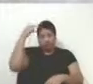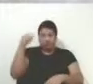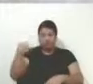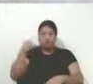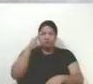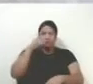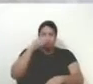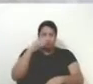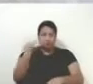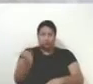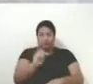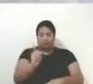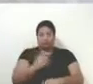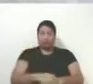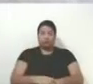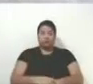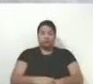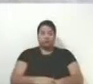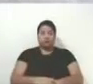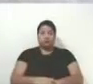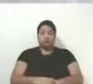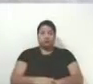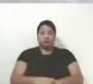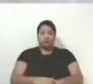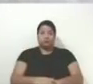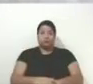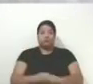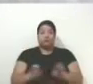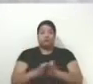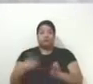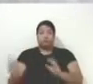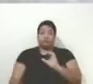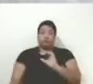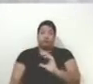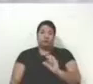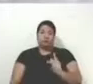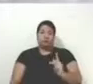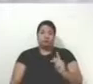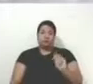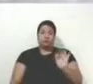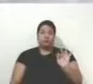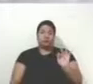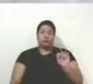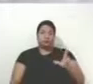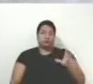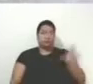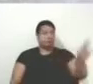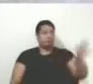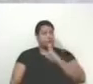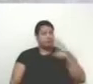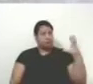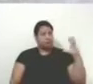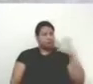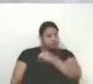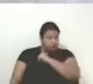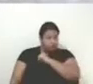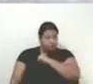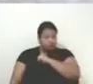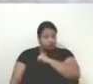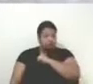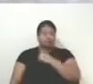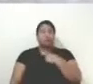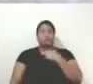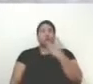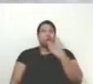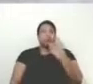Quero dizer também que a CPFL está bem rápida na resposta dos requerimentos nossos. Eu fiz um requerimento